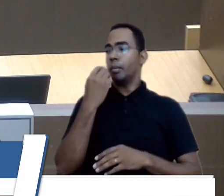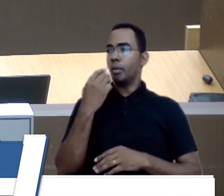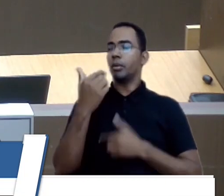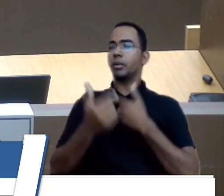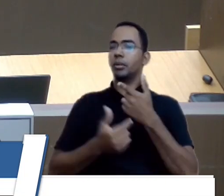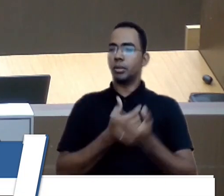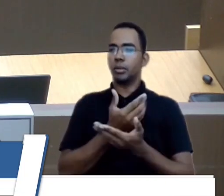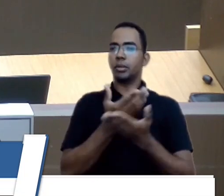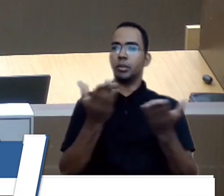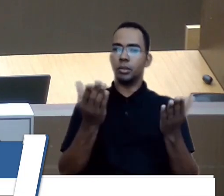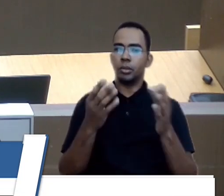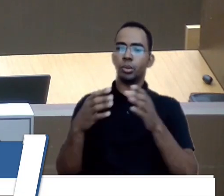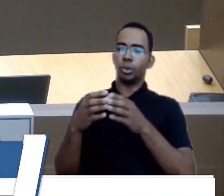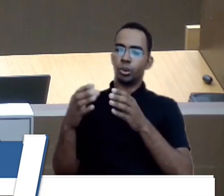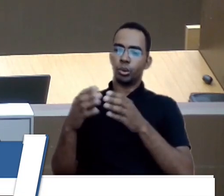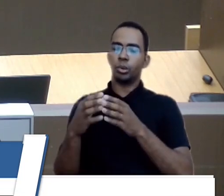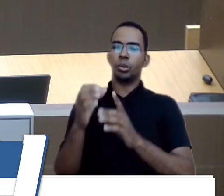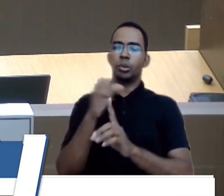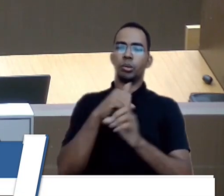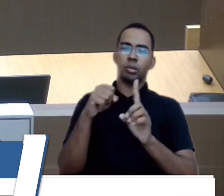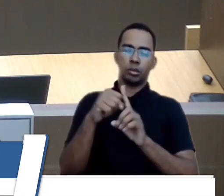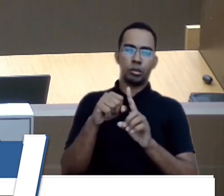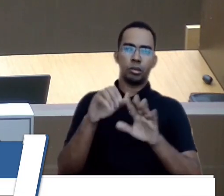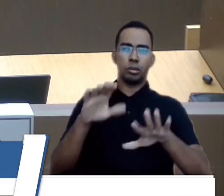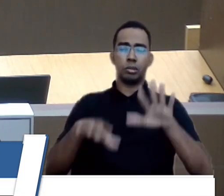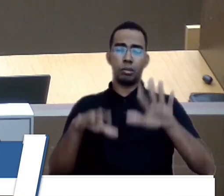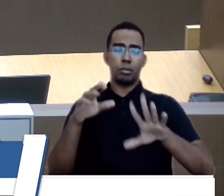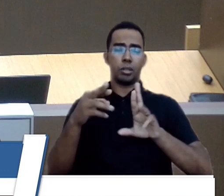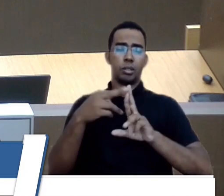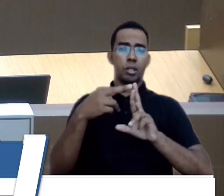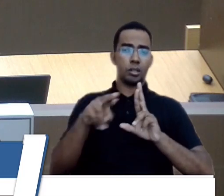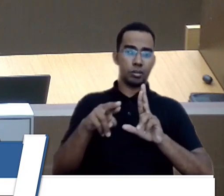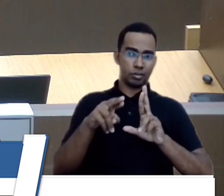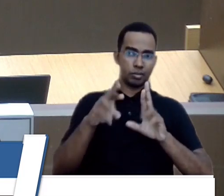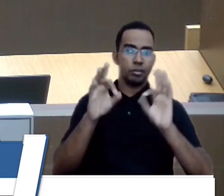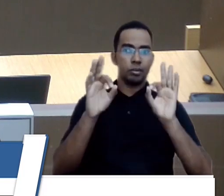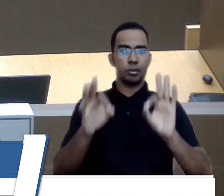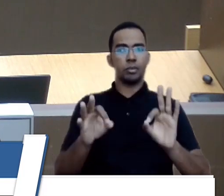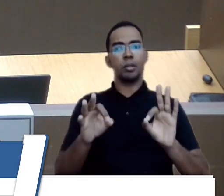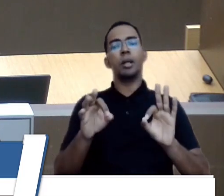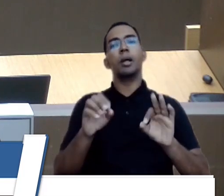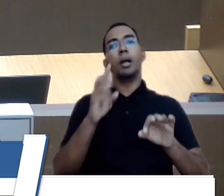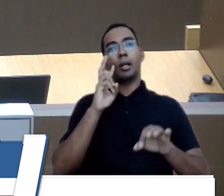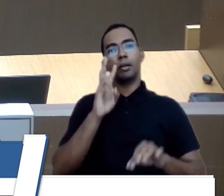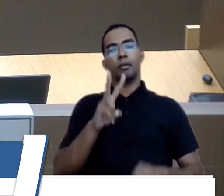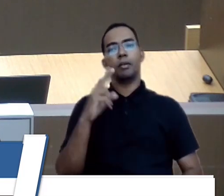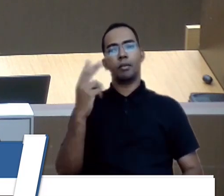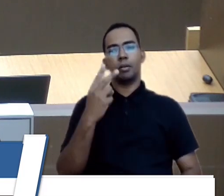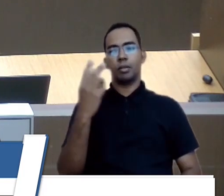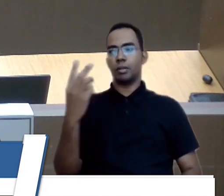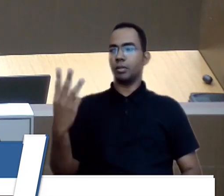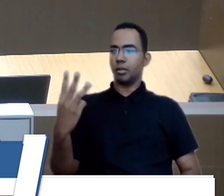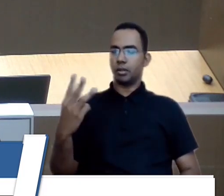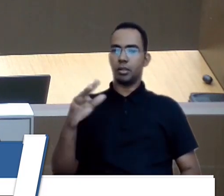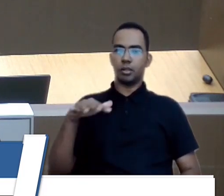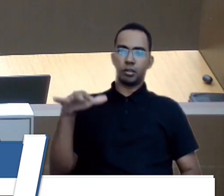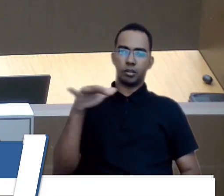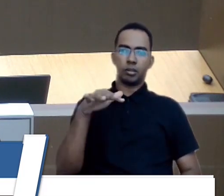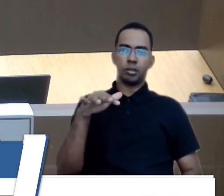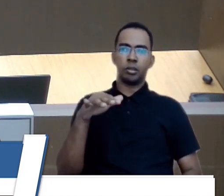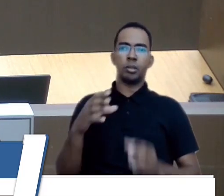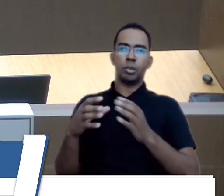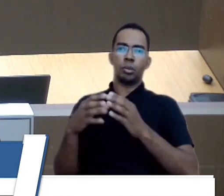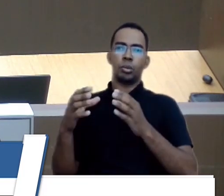que as entidades têm feito, independente da religião, né? Então, a valorização do terceiro setor, das entidades,